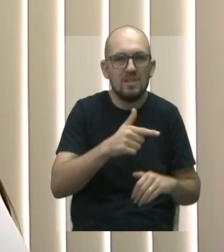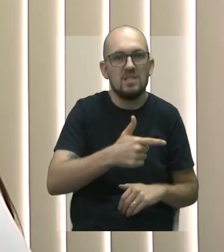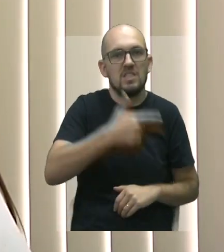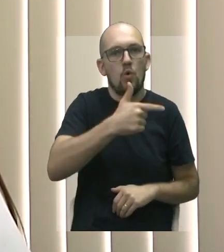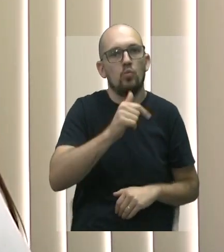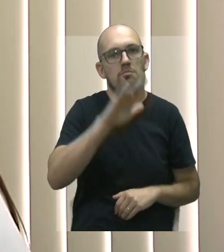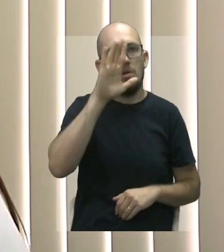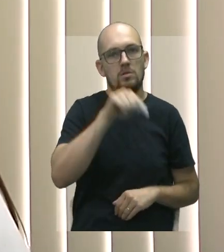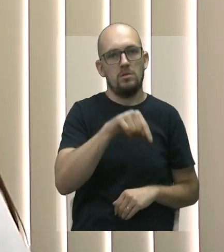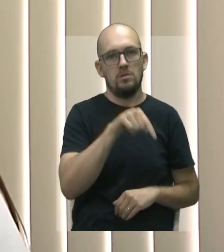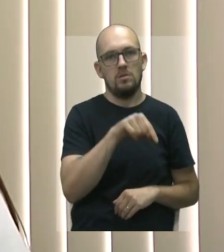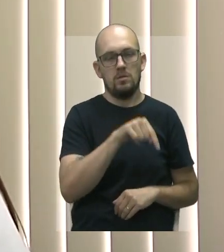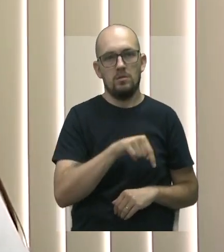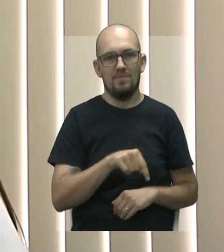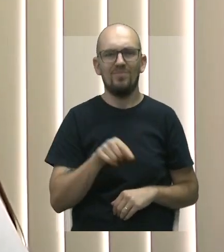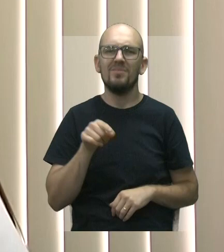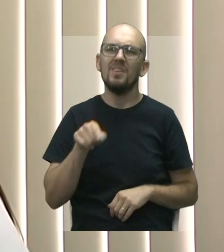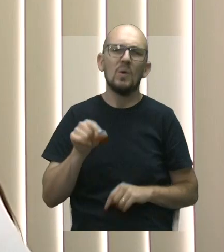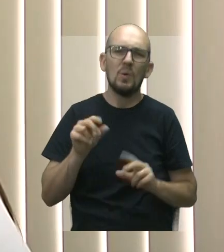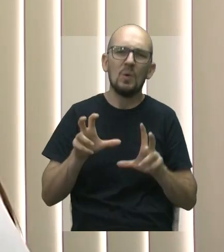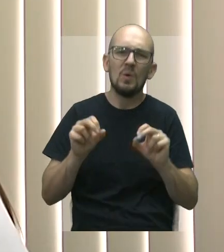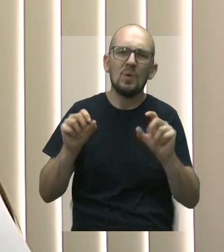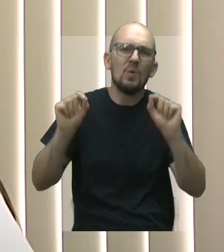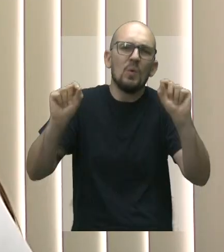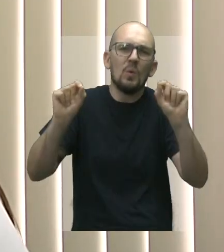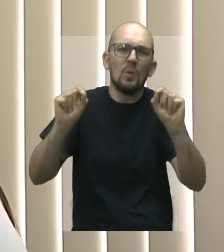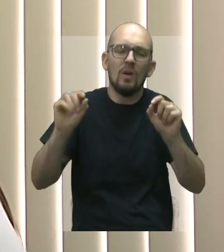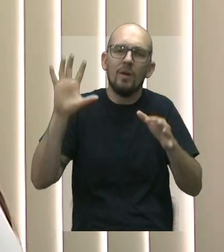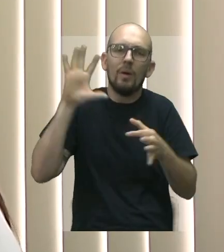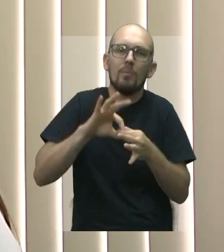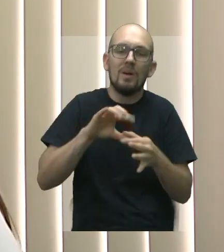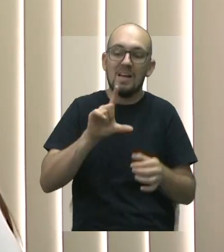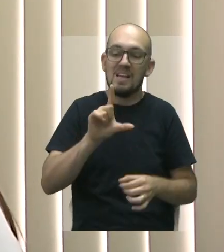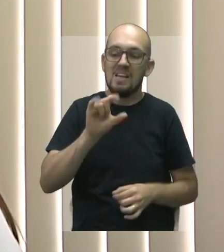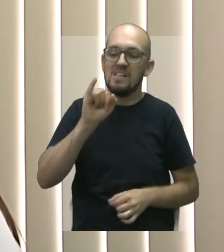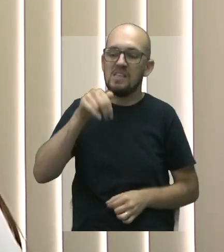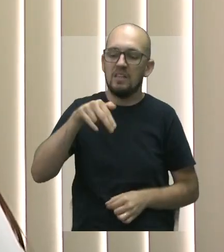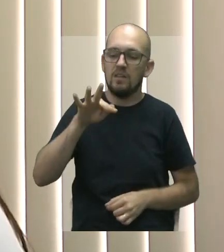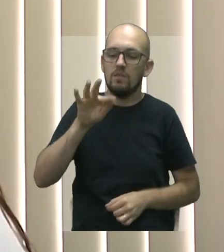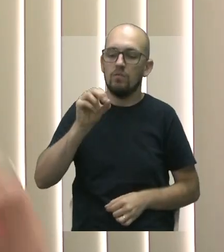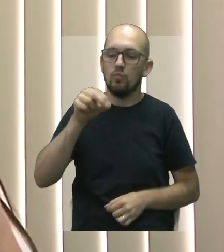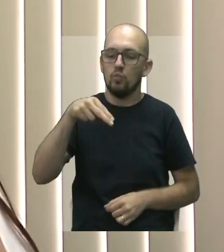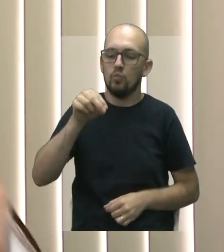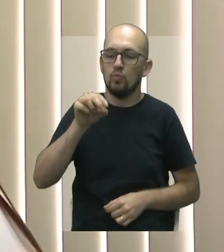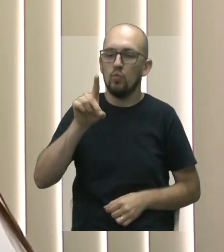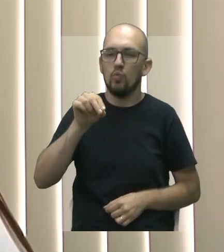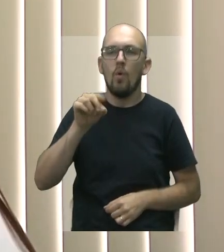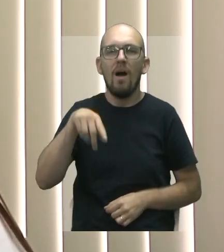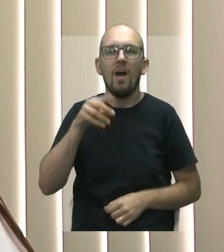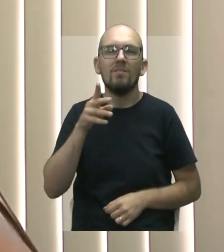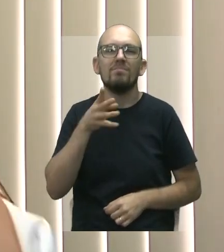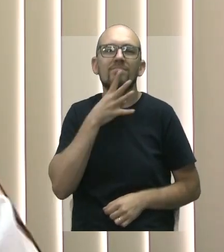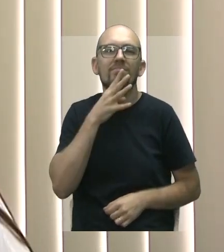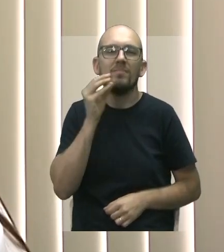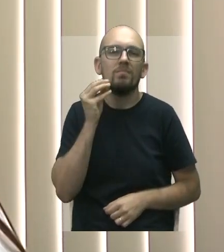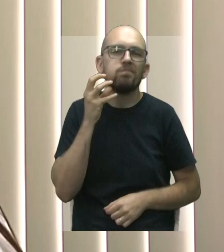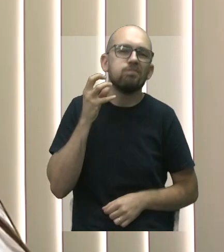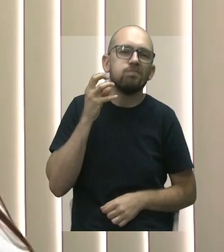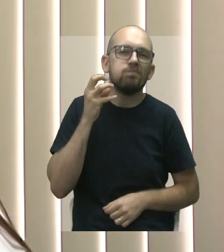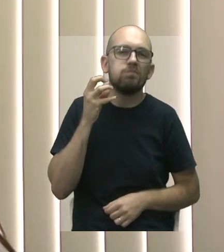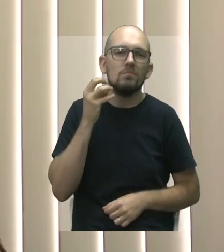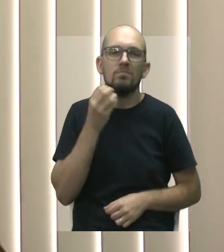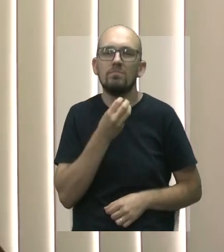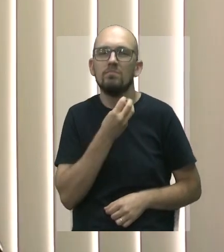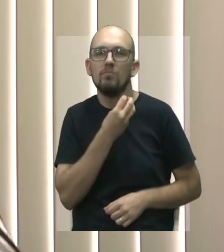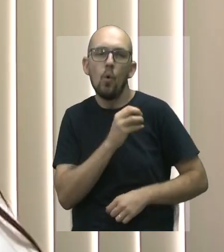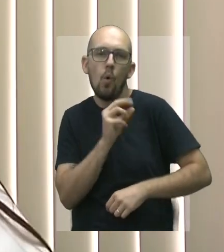um tipo de câncer que acomete os linfonodos, popularmente conhecido como ínguas, que ficam na região do pescoço, na